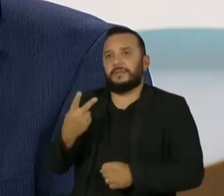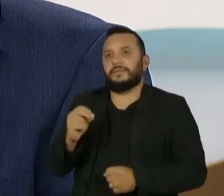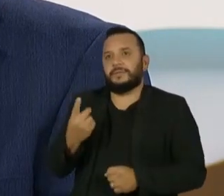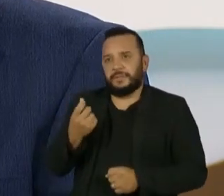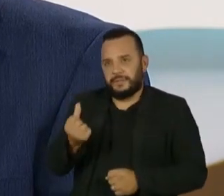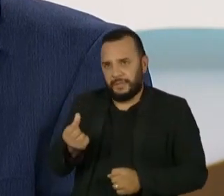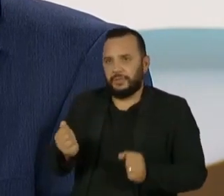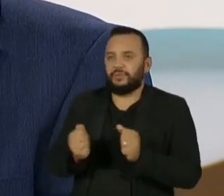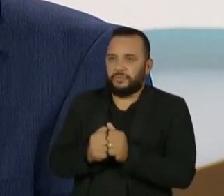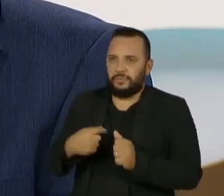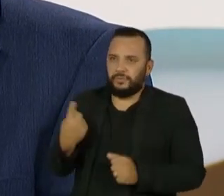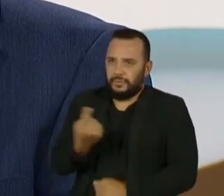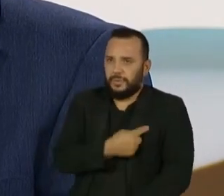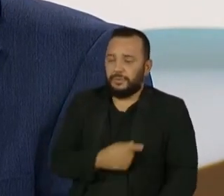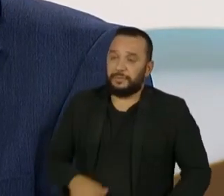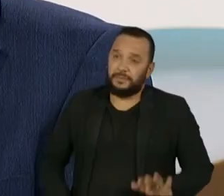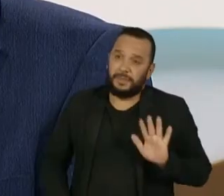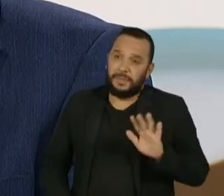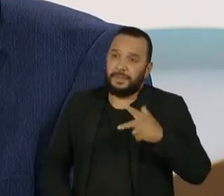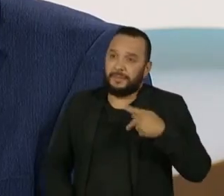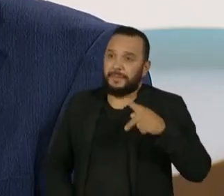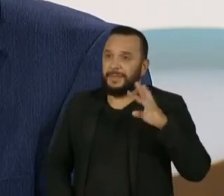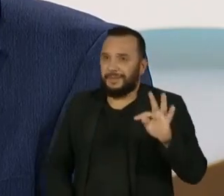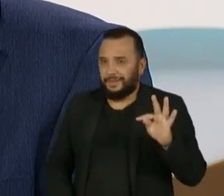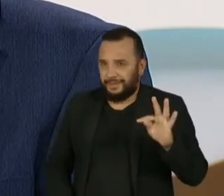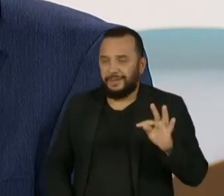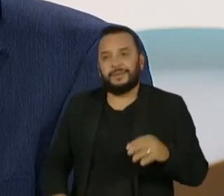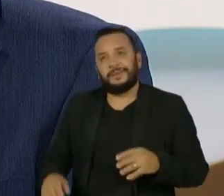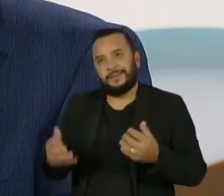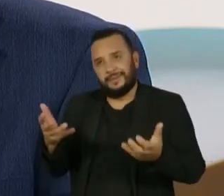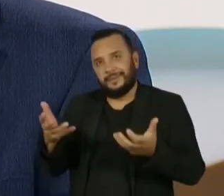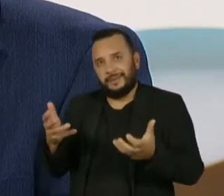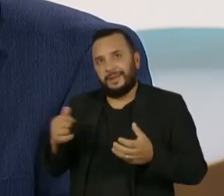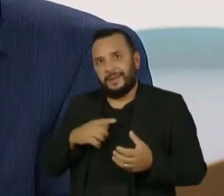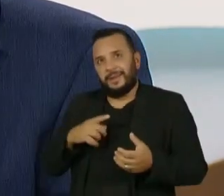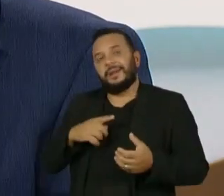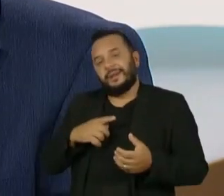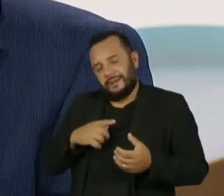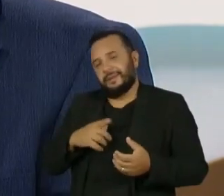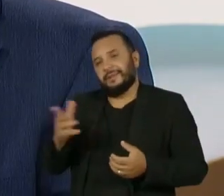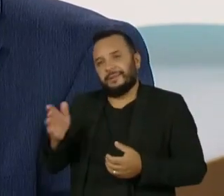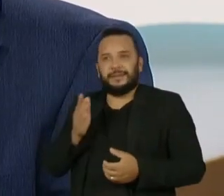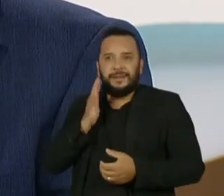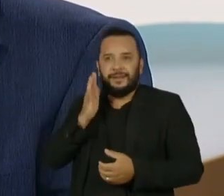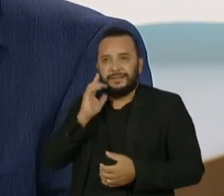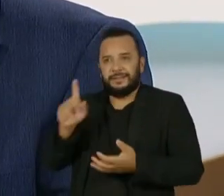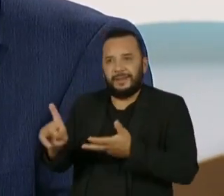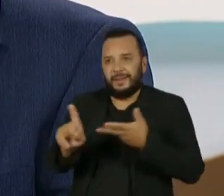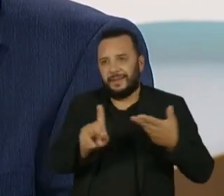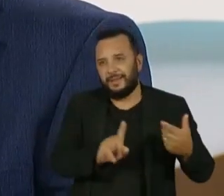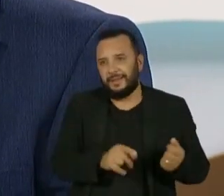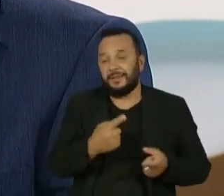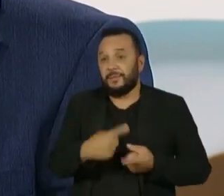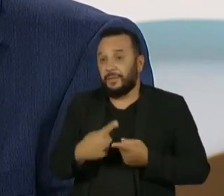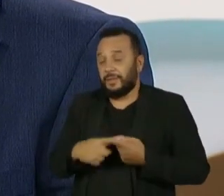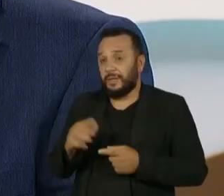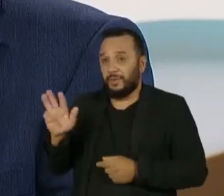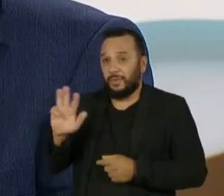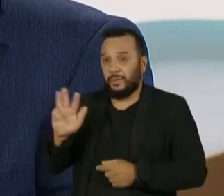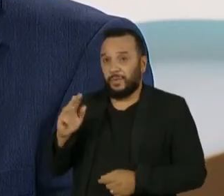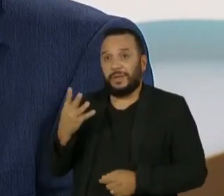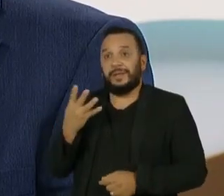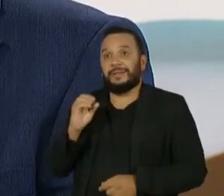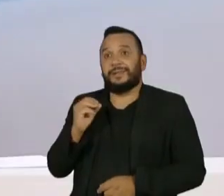nosso lado. Agora, é evidente que o PT tem uma enorme vontade de contar com um quadro como o dele, porque Lula, ao longo de 30